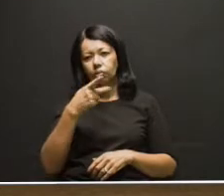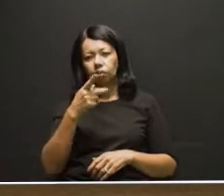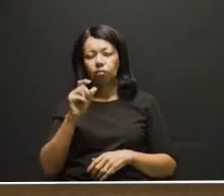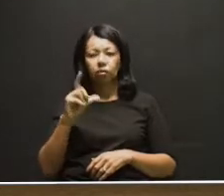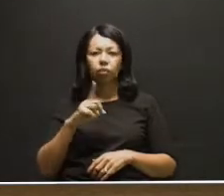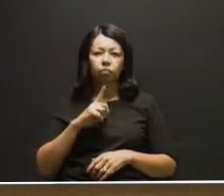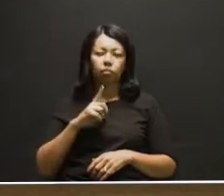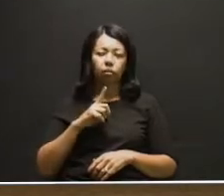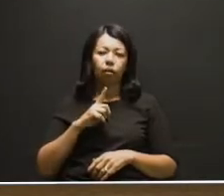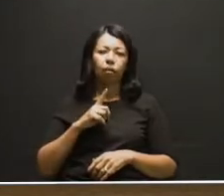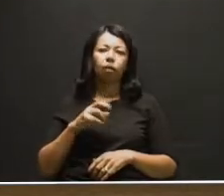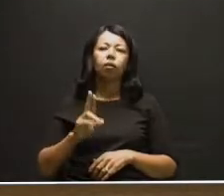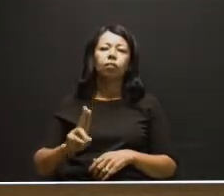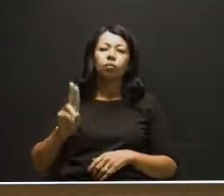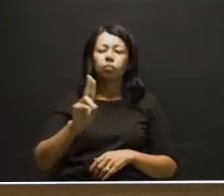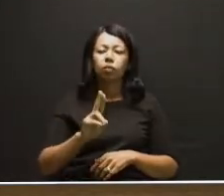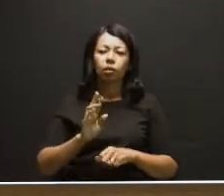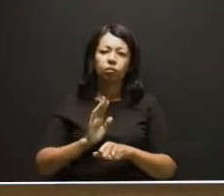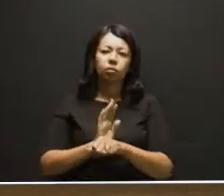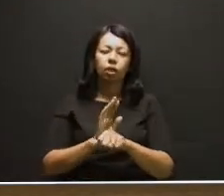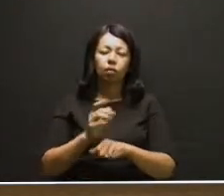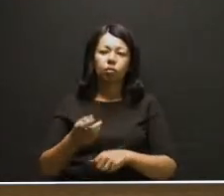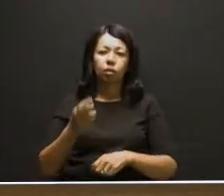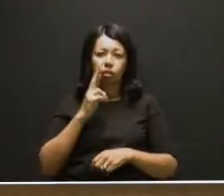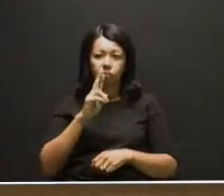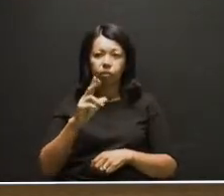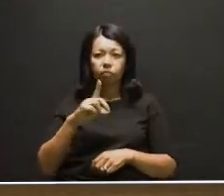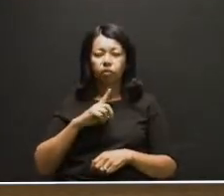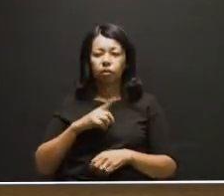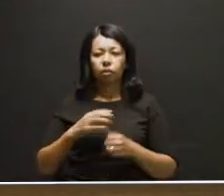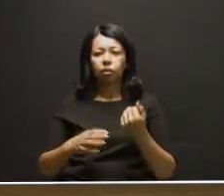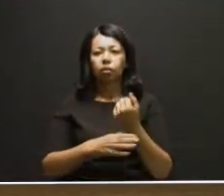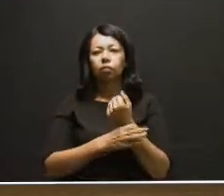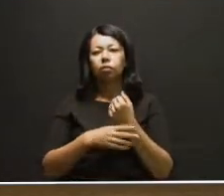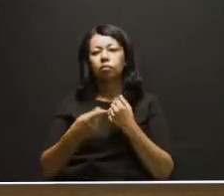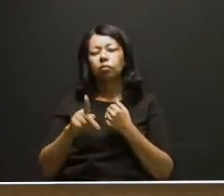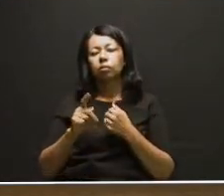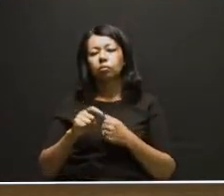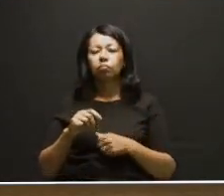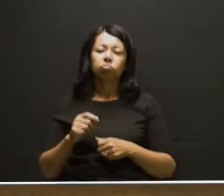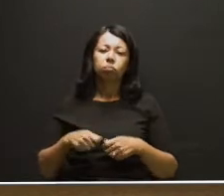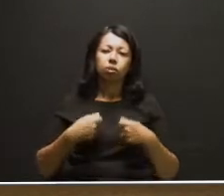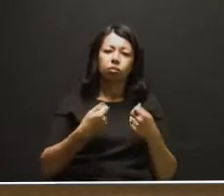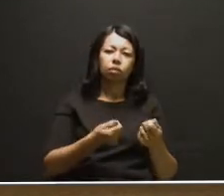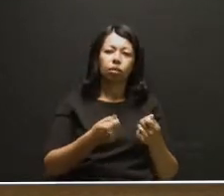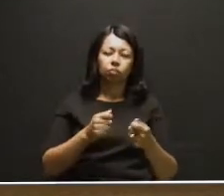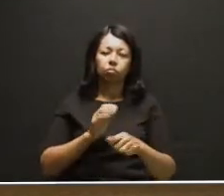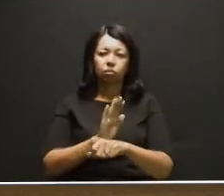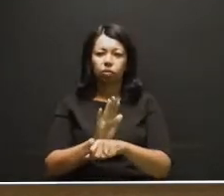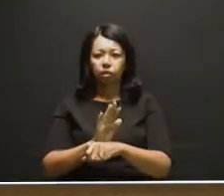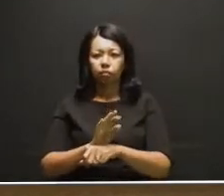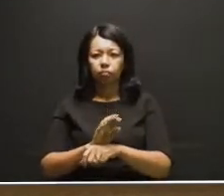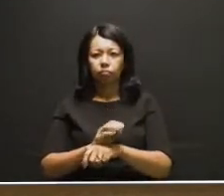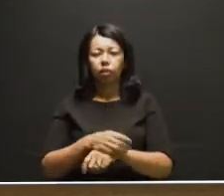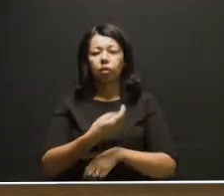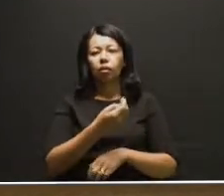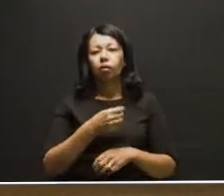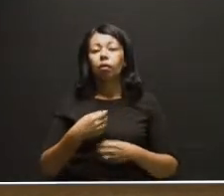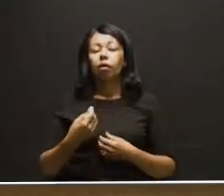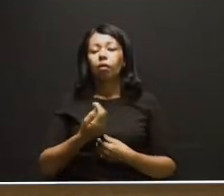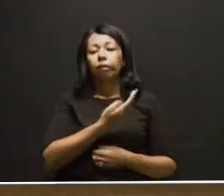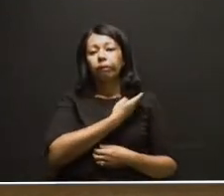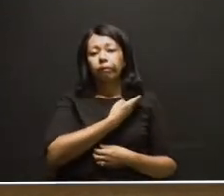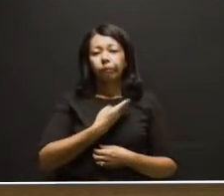capital investido e quais são os resultados que você vai ter garantido sobre os investimentos do público é diferente